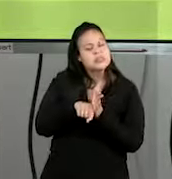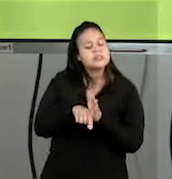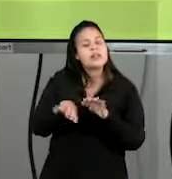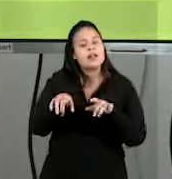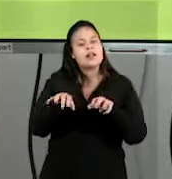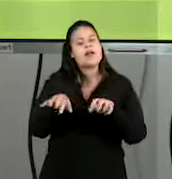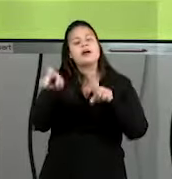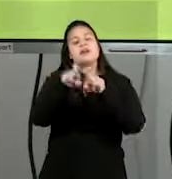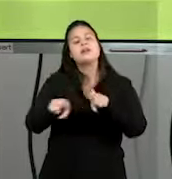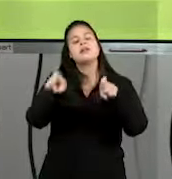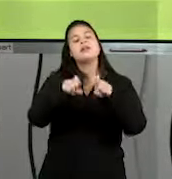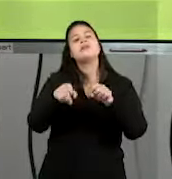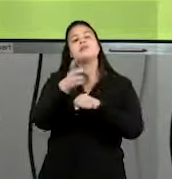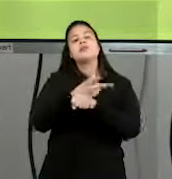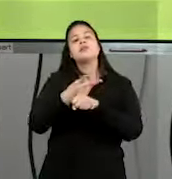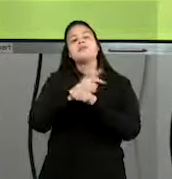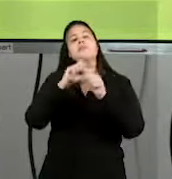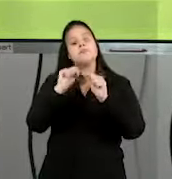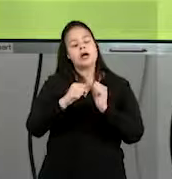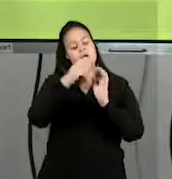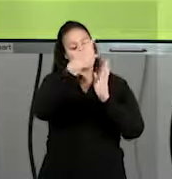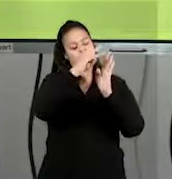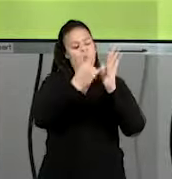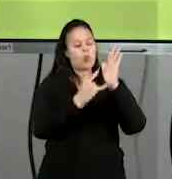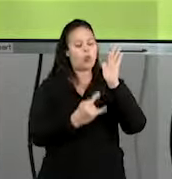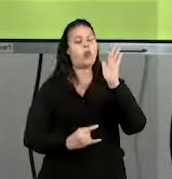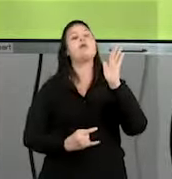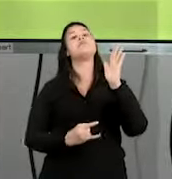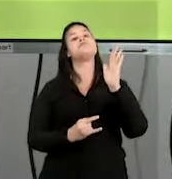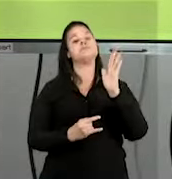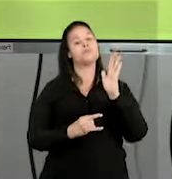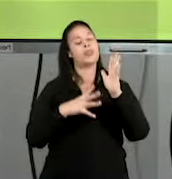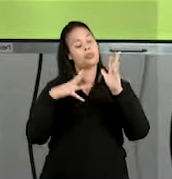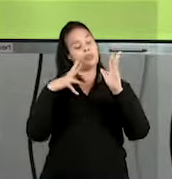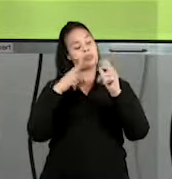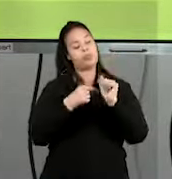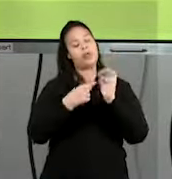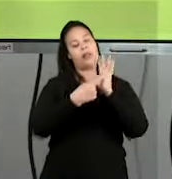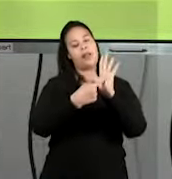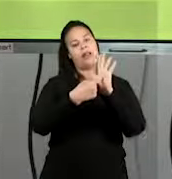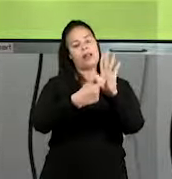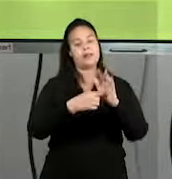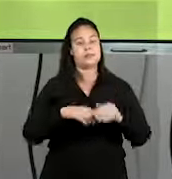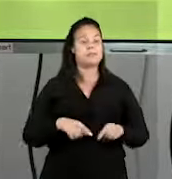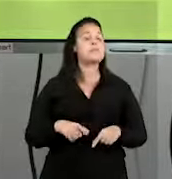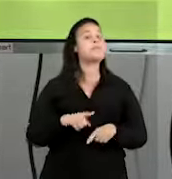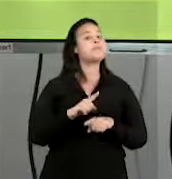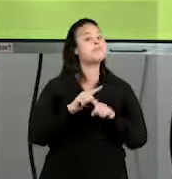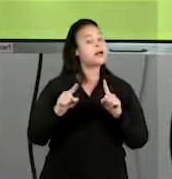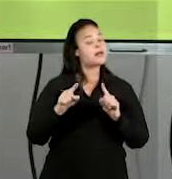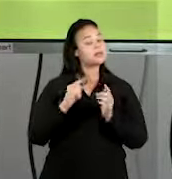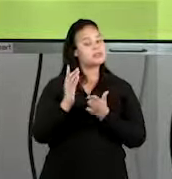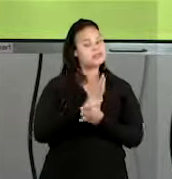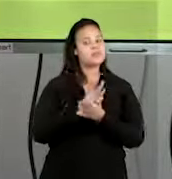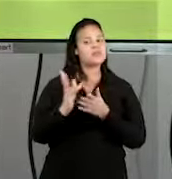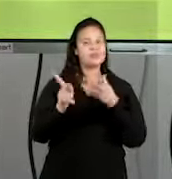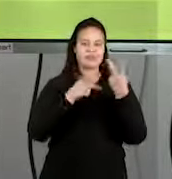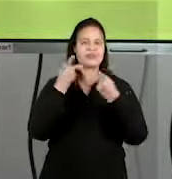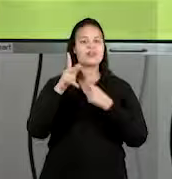e procurar, porque é uma declaração muito longa, gente. Então não dá para apresentar tudo, mas alguns eu vou falar com vocês